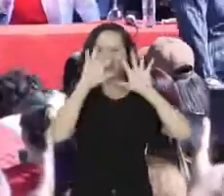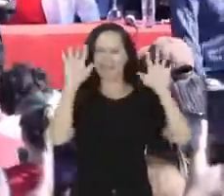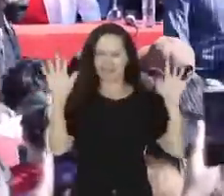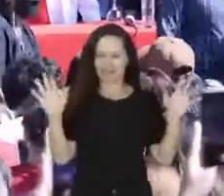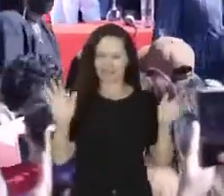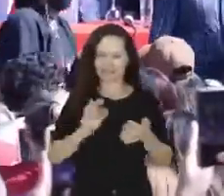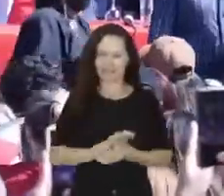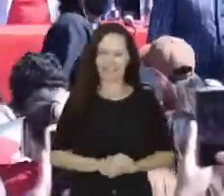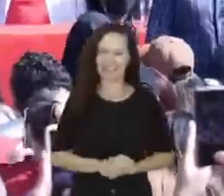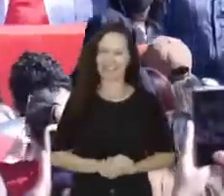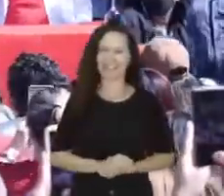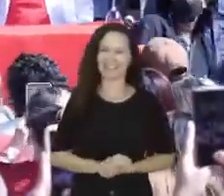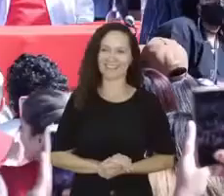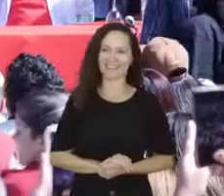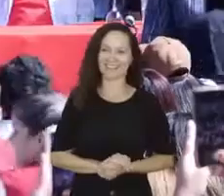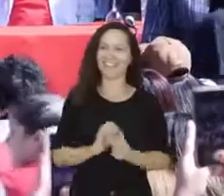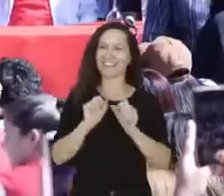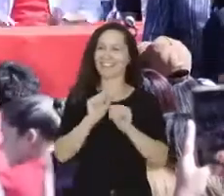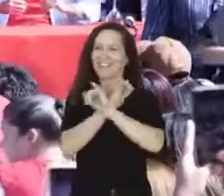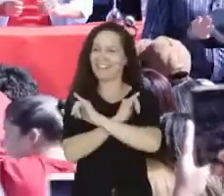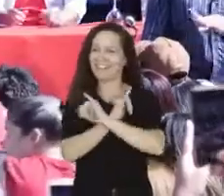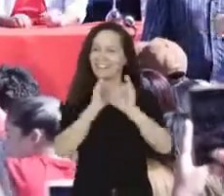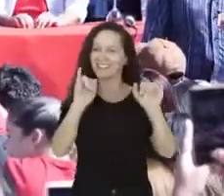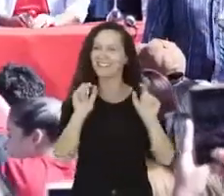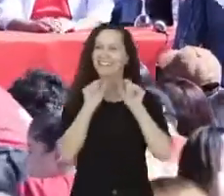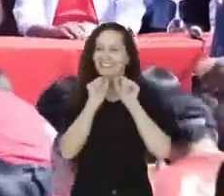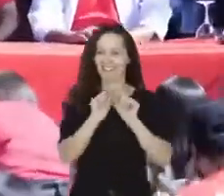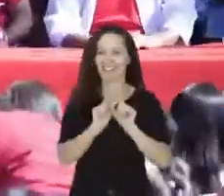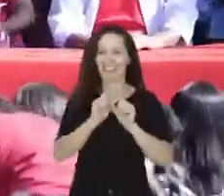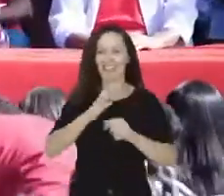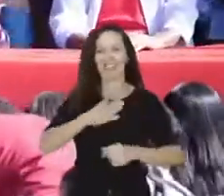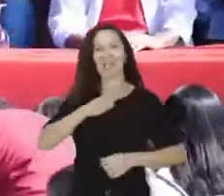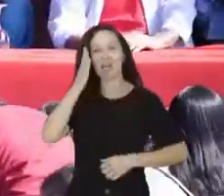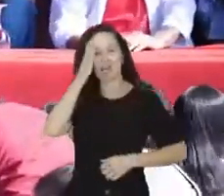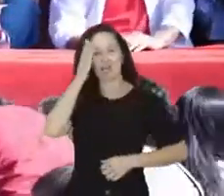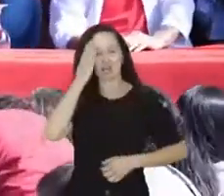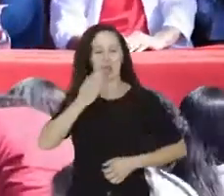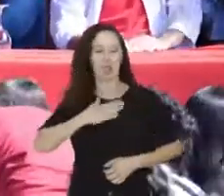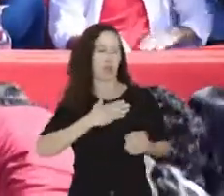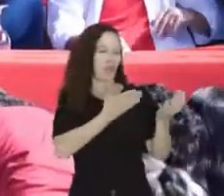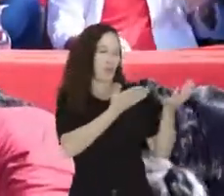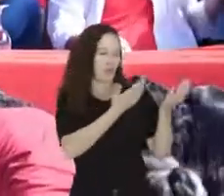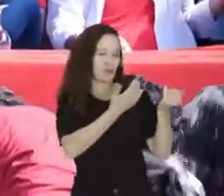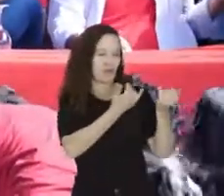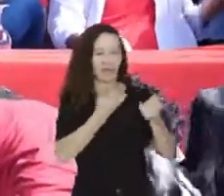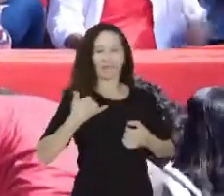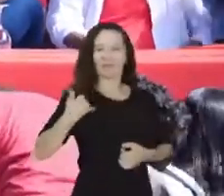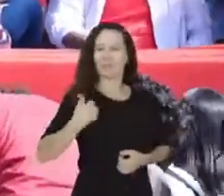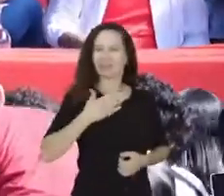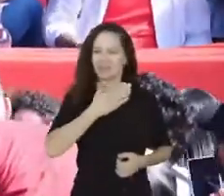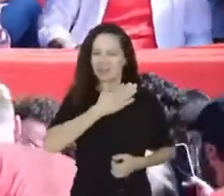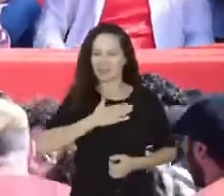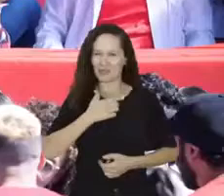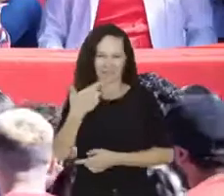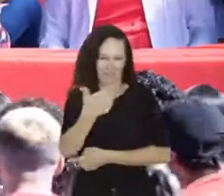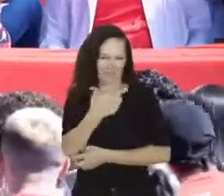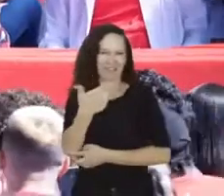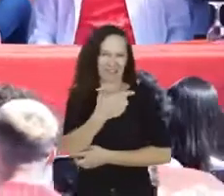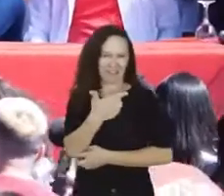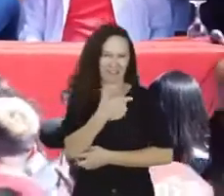E é o seguinte, ó, eu sei que eu sou jovem aí, eu tenho uns 22, é isso, Gabriel? 22,